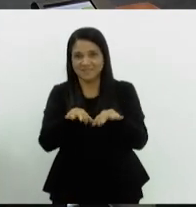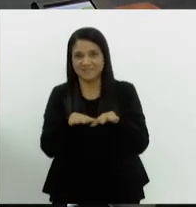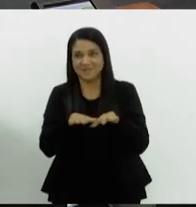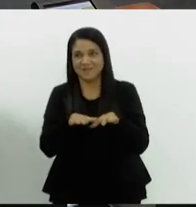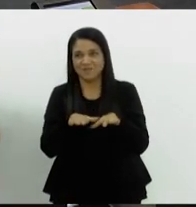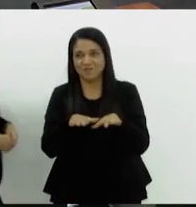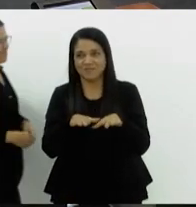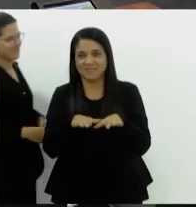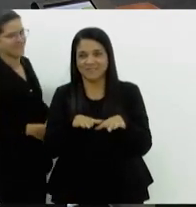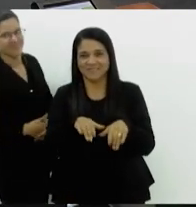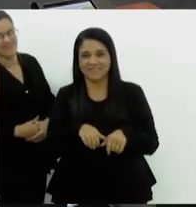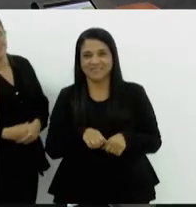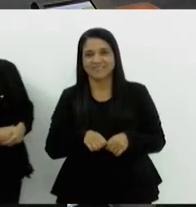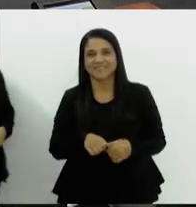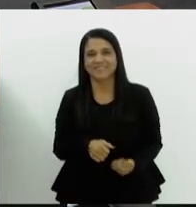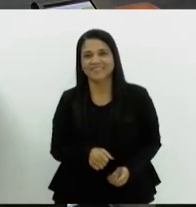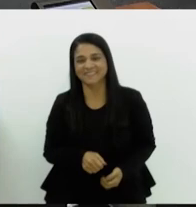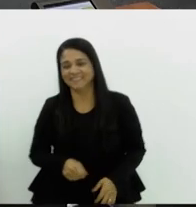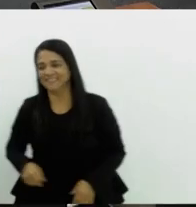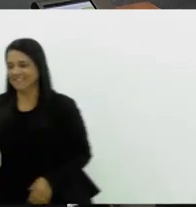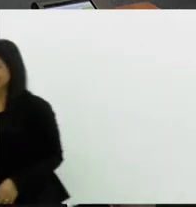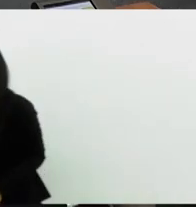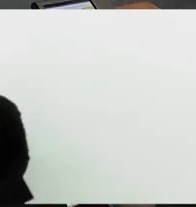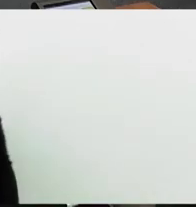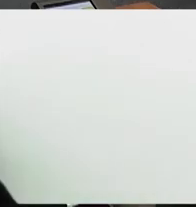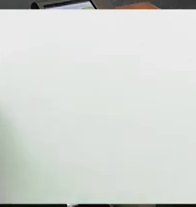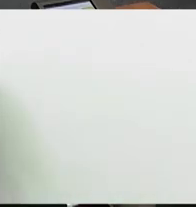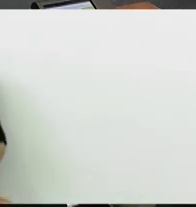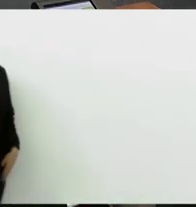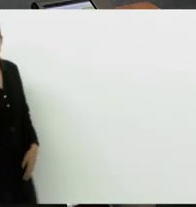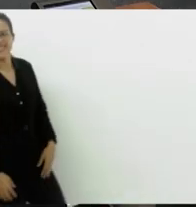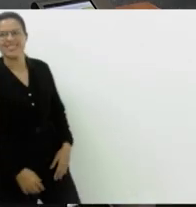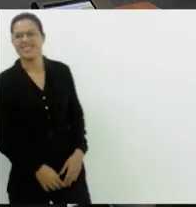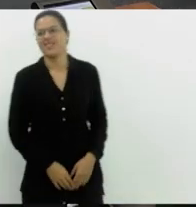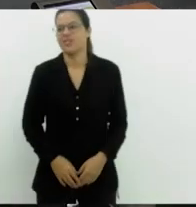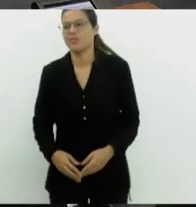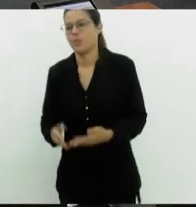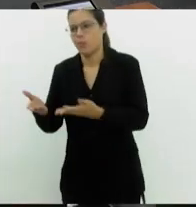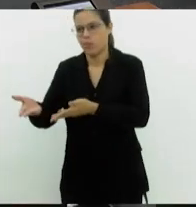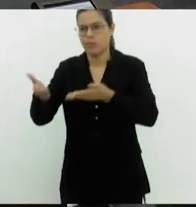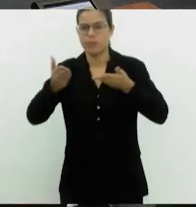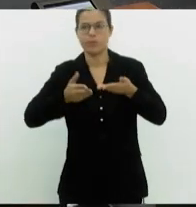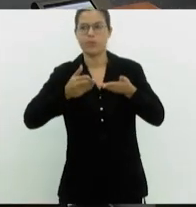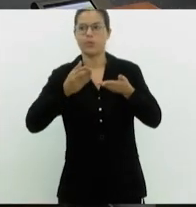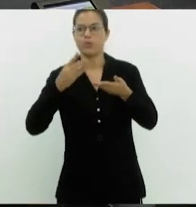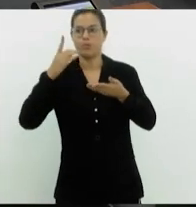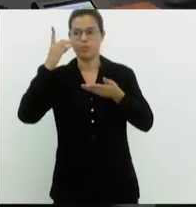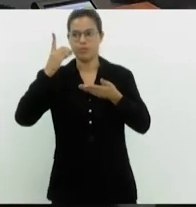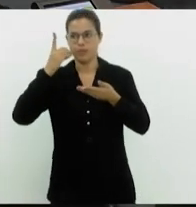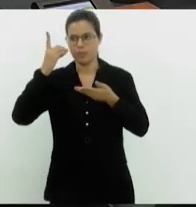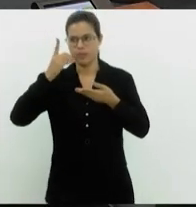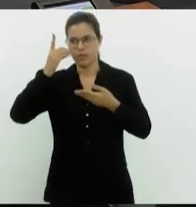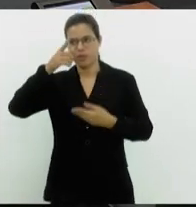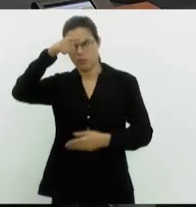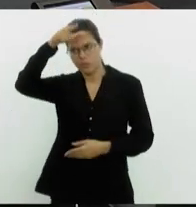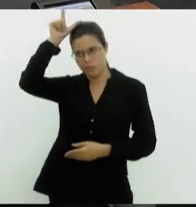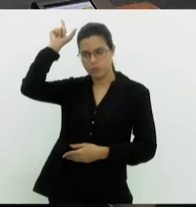presidência convida o nobre deputado Luiz Paulo para fazer a leitura da sessão da ata